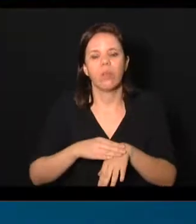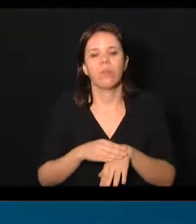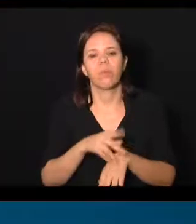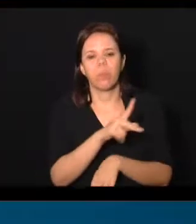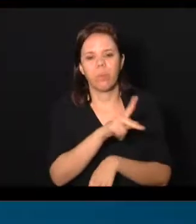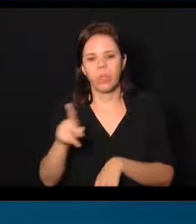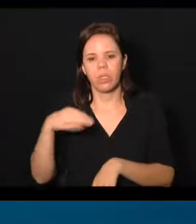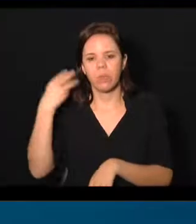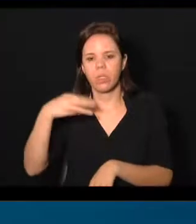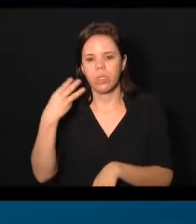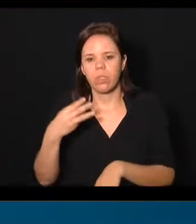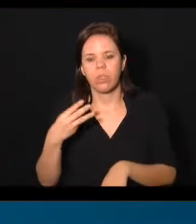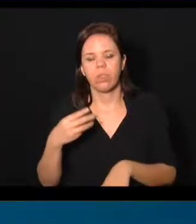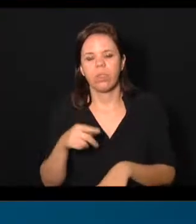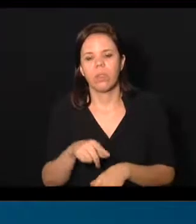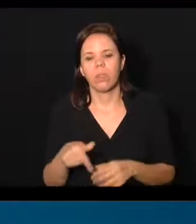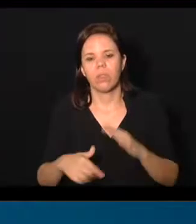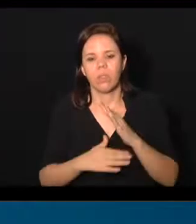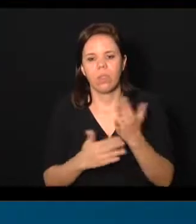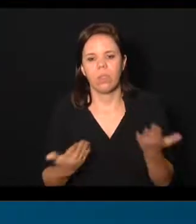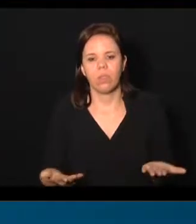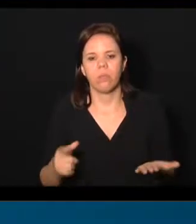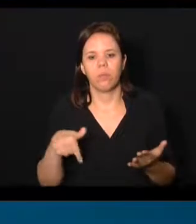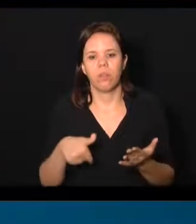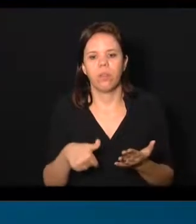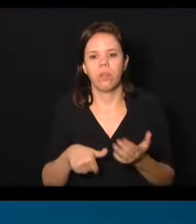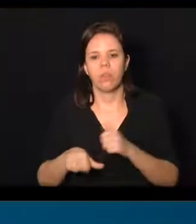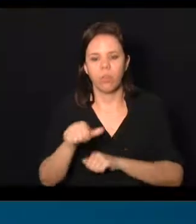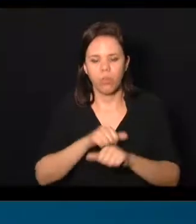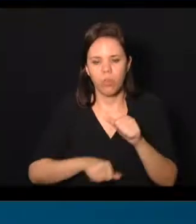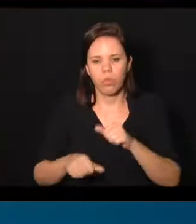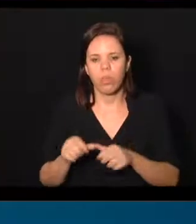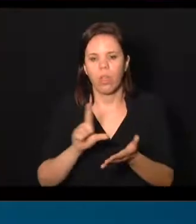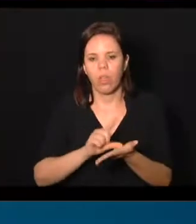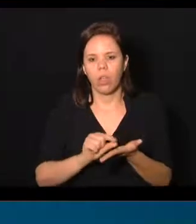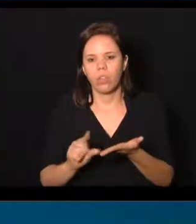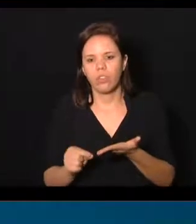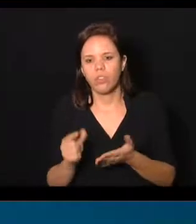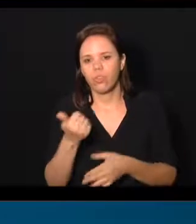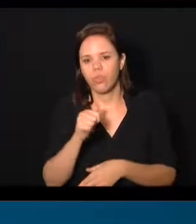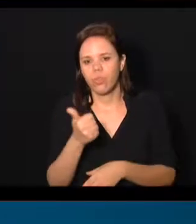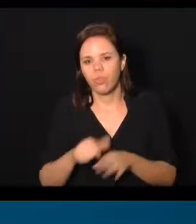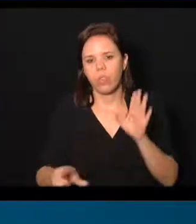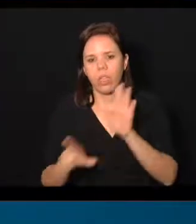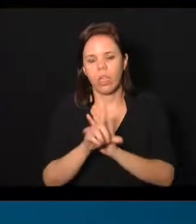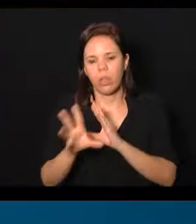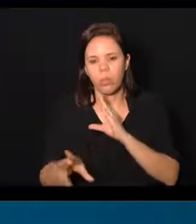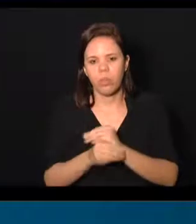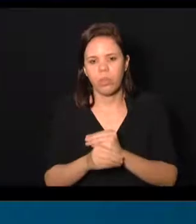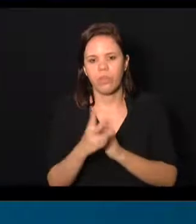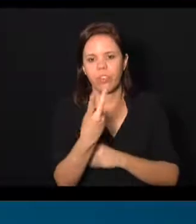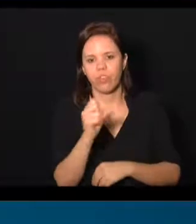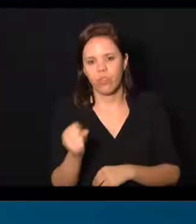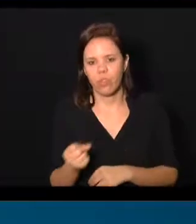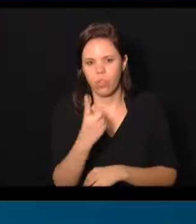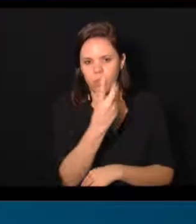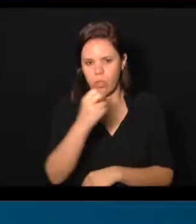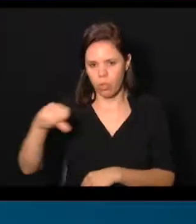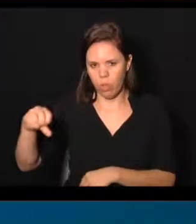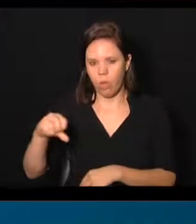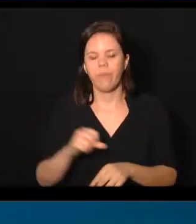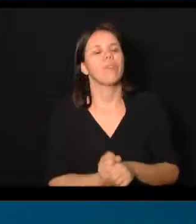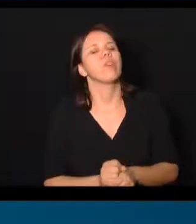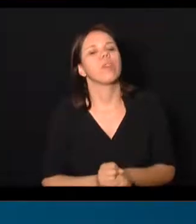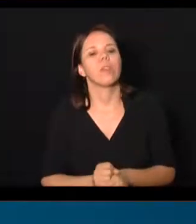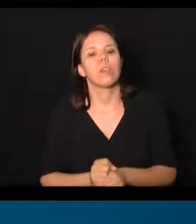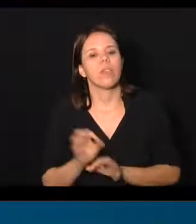da Câmara, Marcos Bernardelli, que revoga o artigo 11 da Lei Complementar número 28 de setembro de 2009, que trata